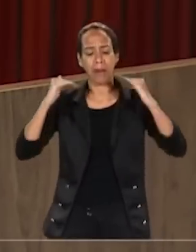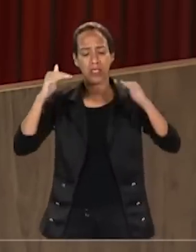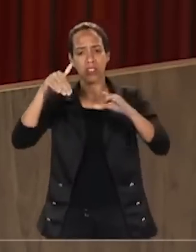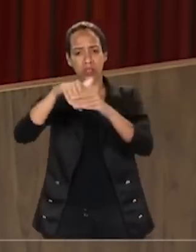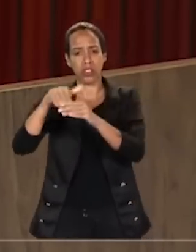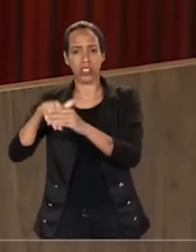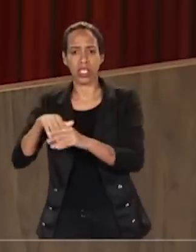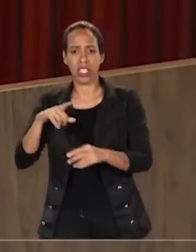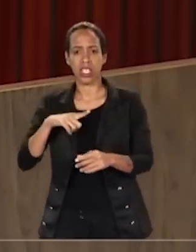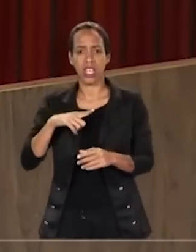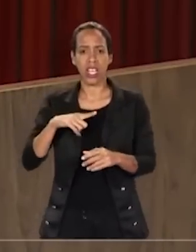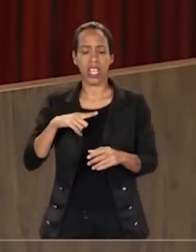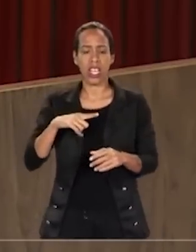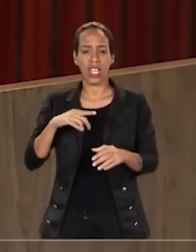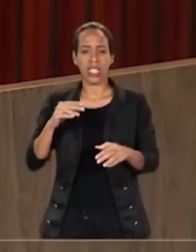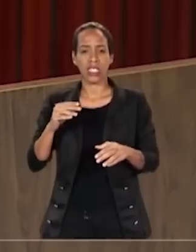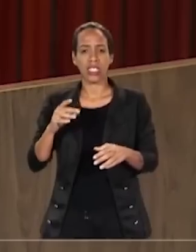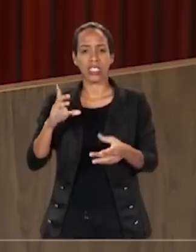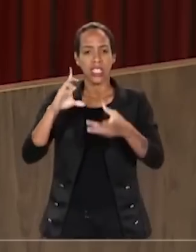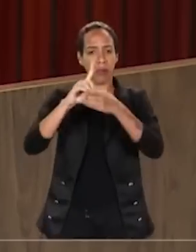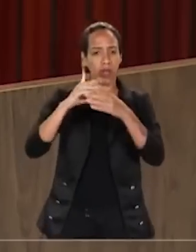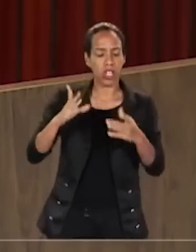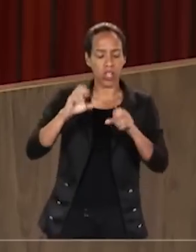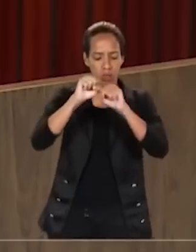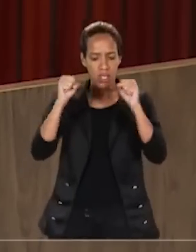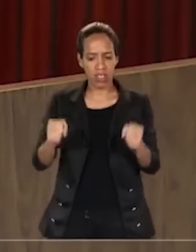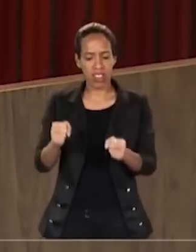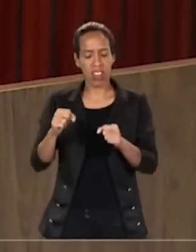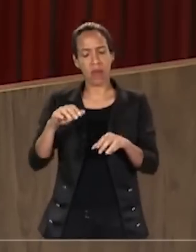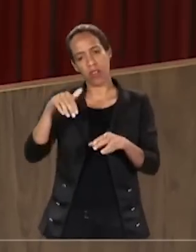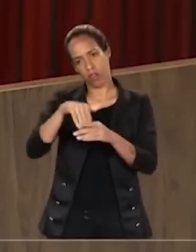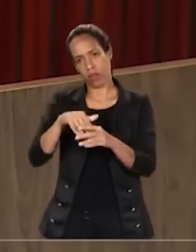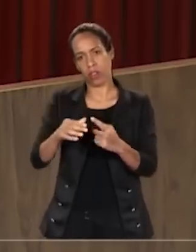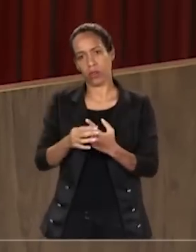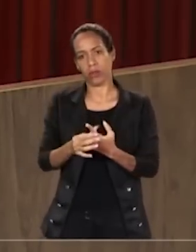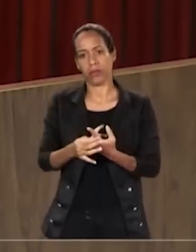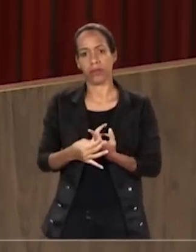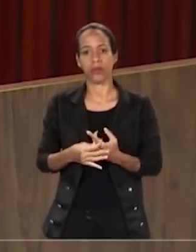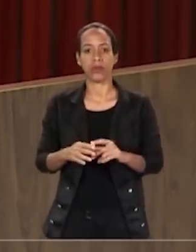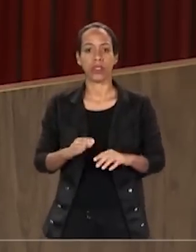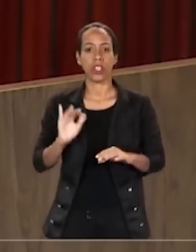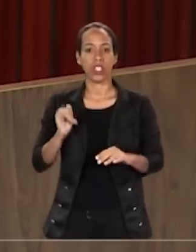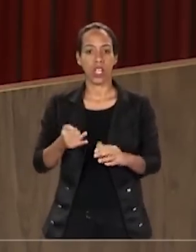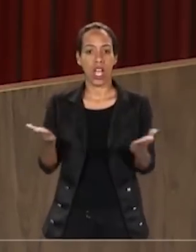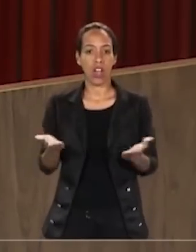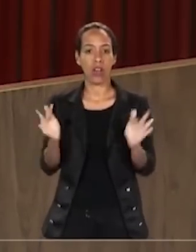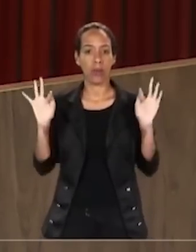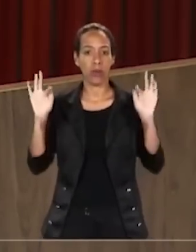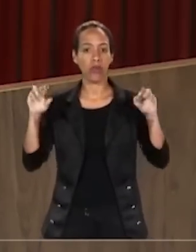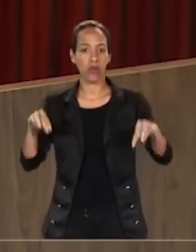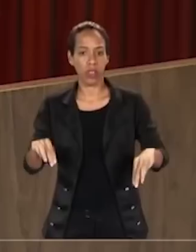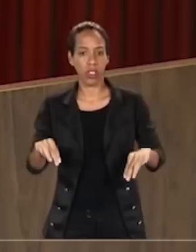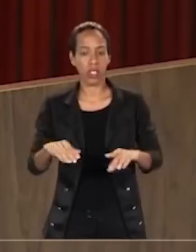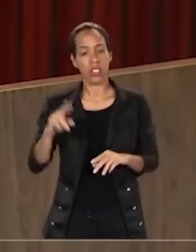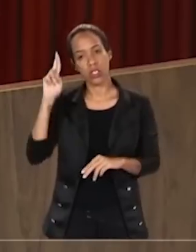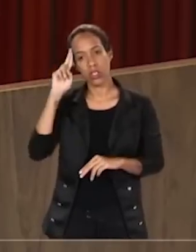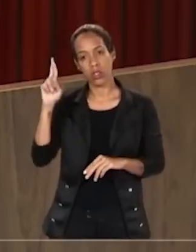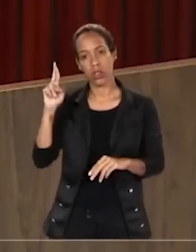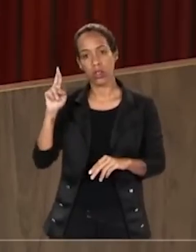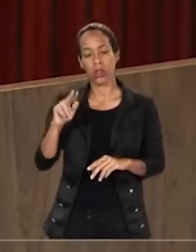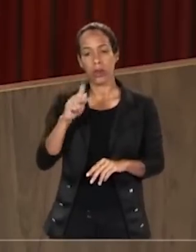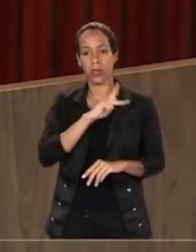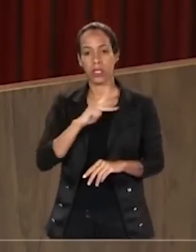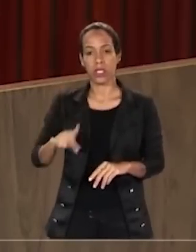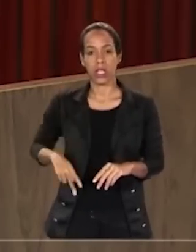custa da estabilidade democrática e da rigidez do sistema eleitoral. Já me encaminhando para a finalização, senhor presidente, passo